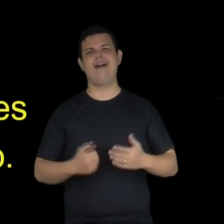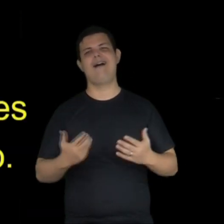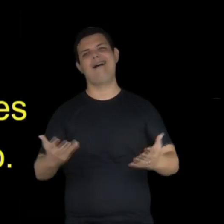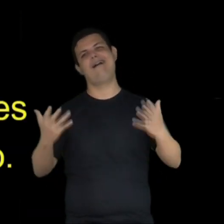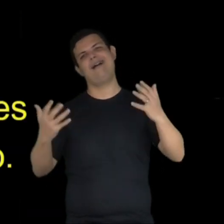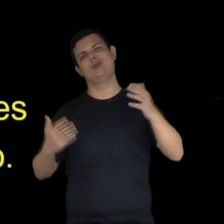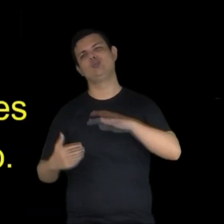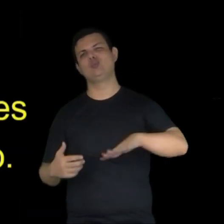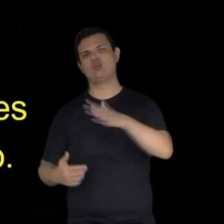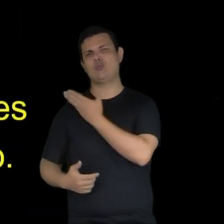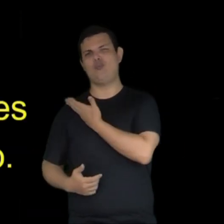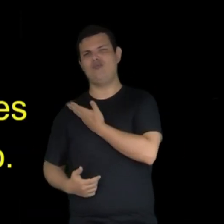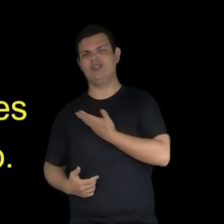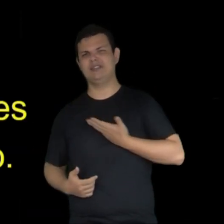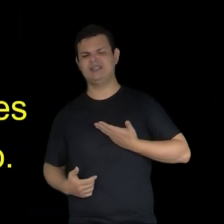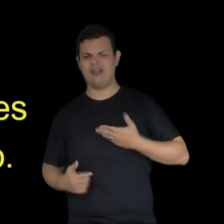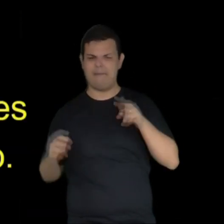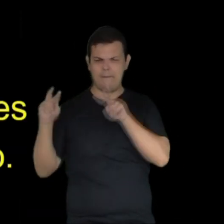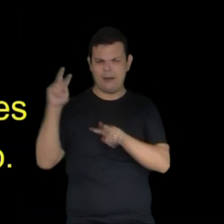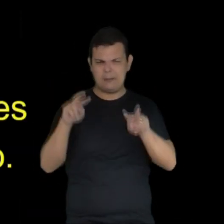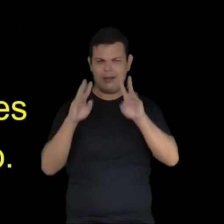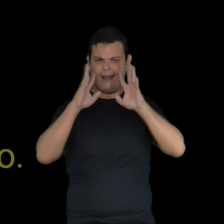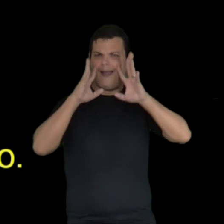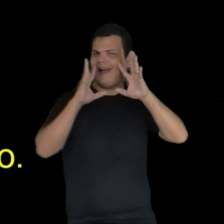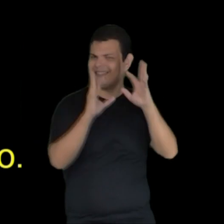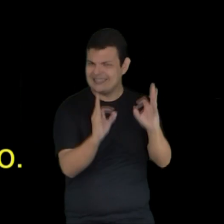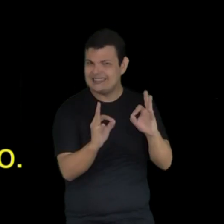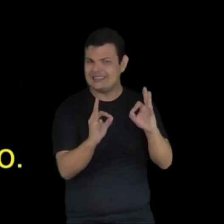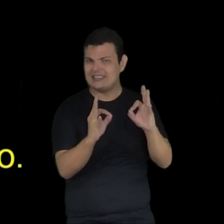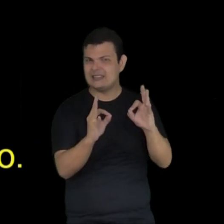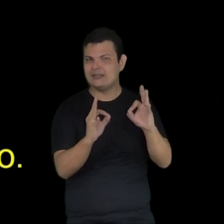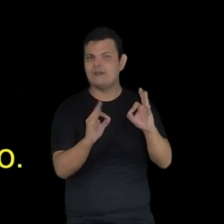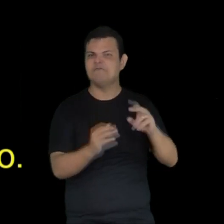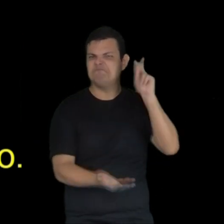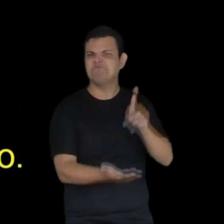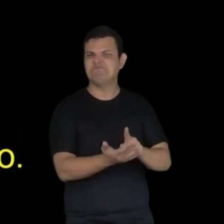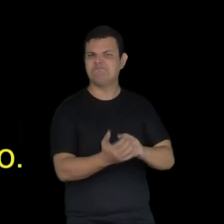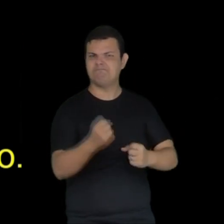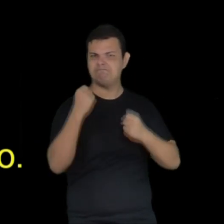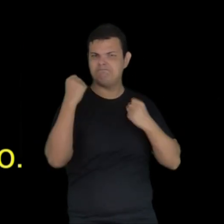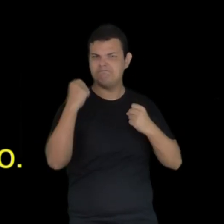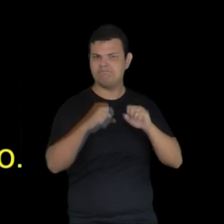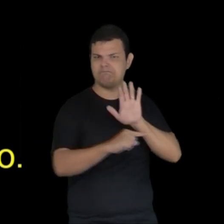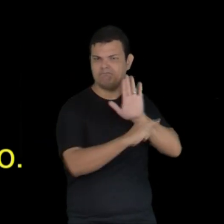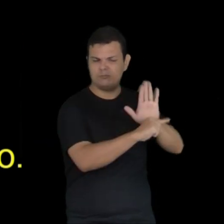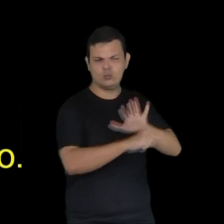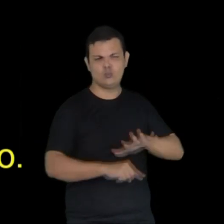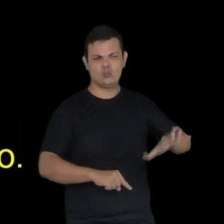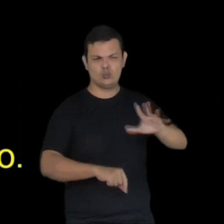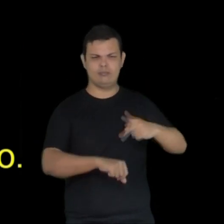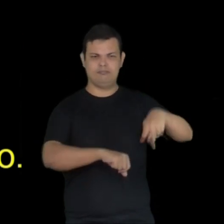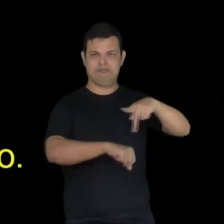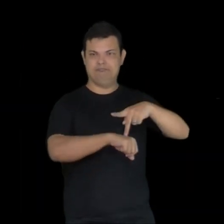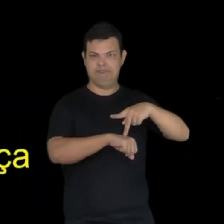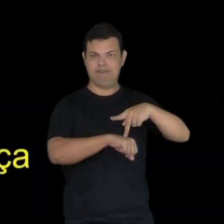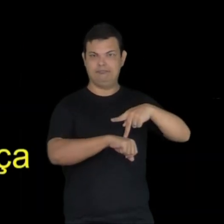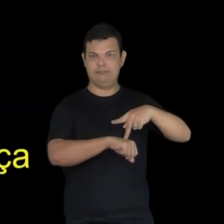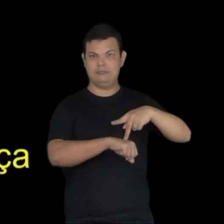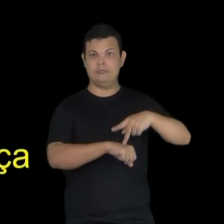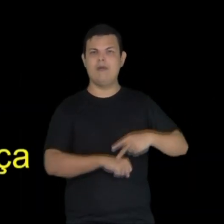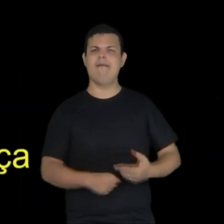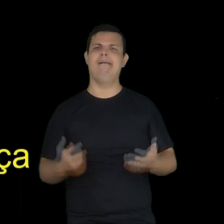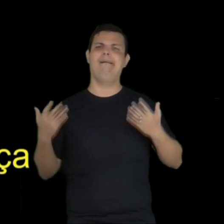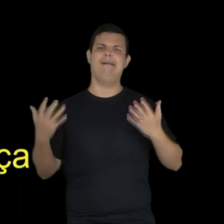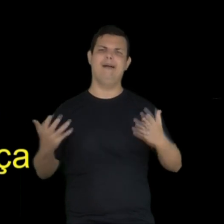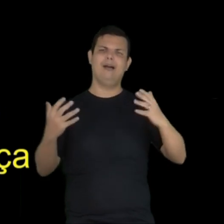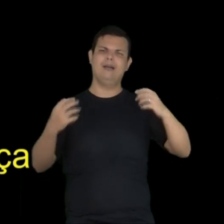dia governantes prestassem mais atenção nos verdadeiros heróis que constroem essa nação. Ah,